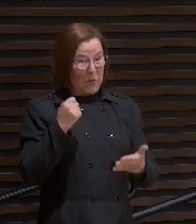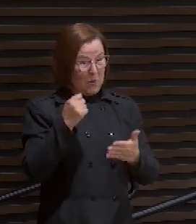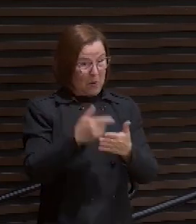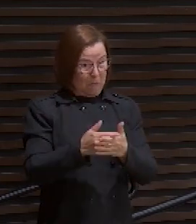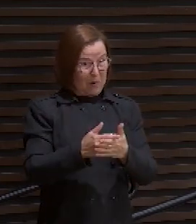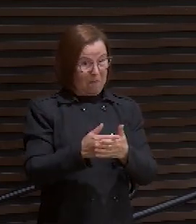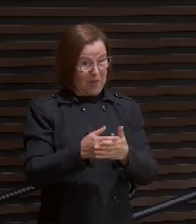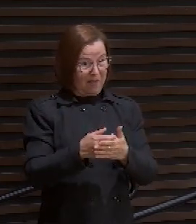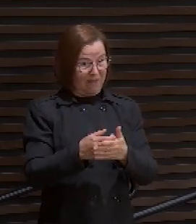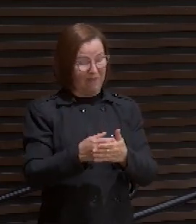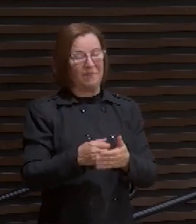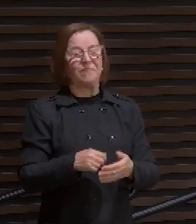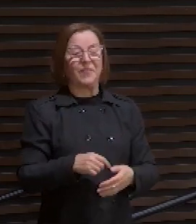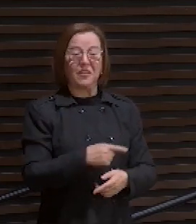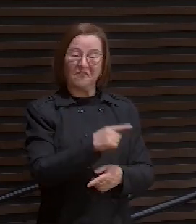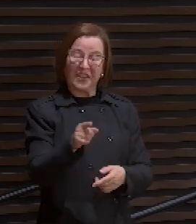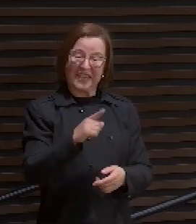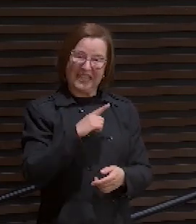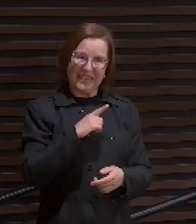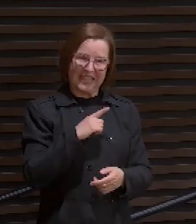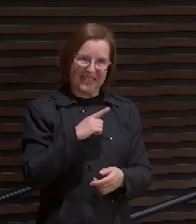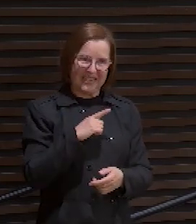Vocês têm